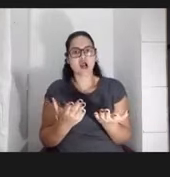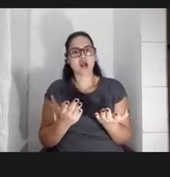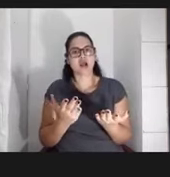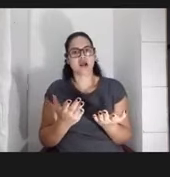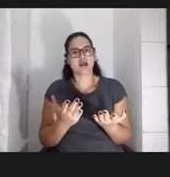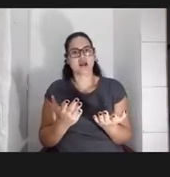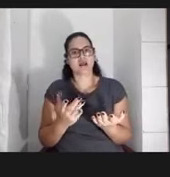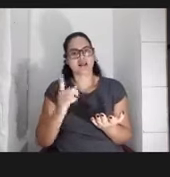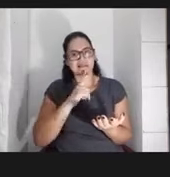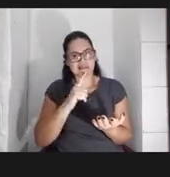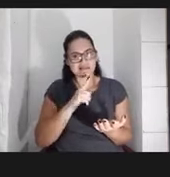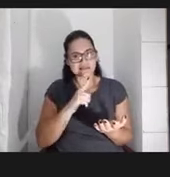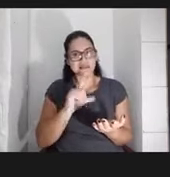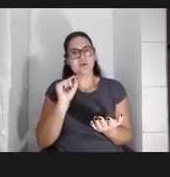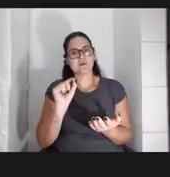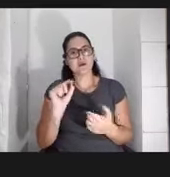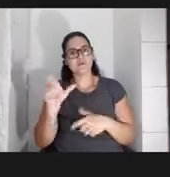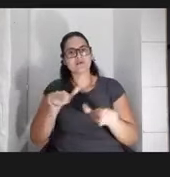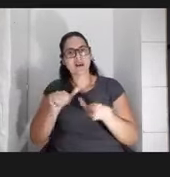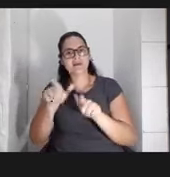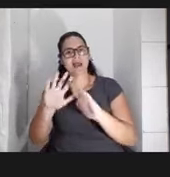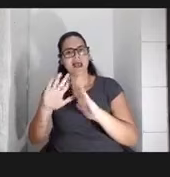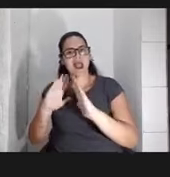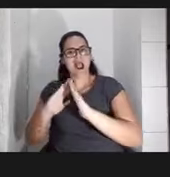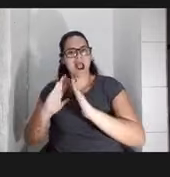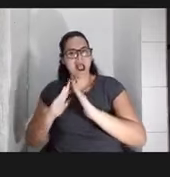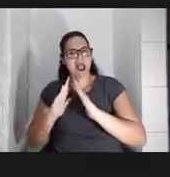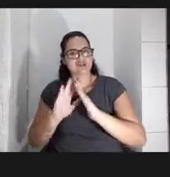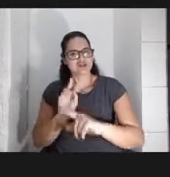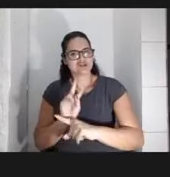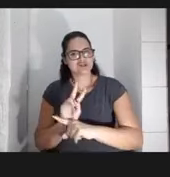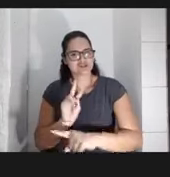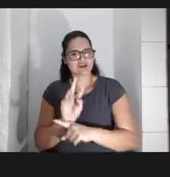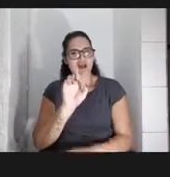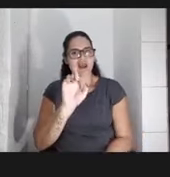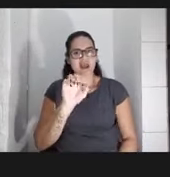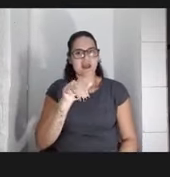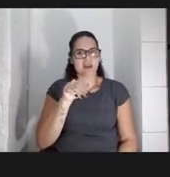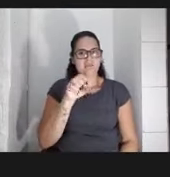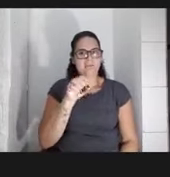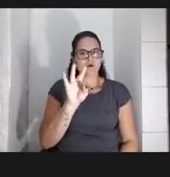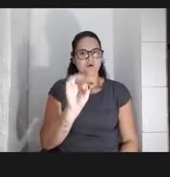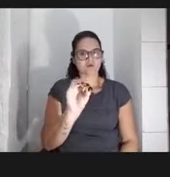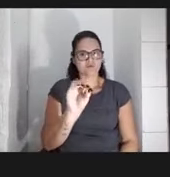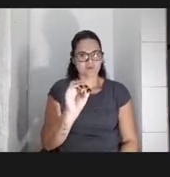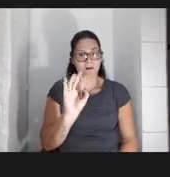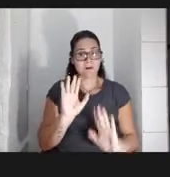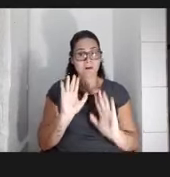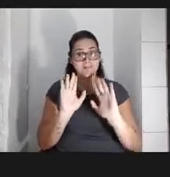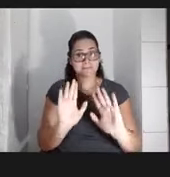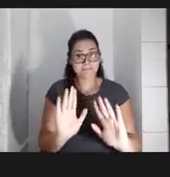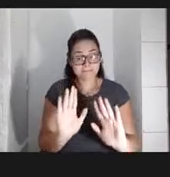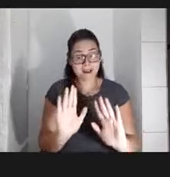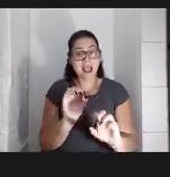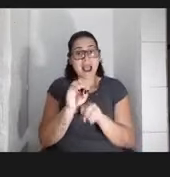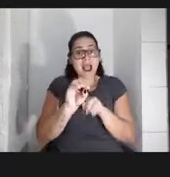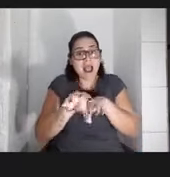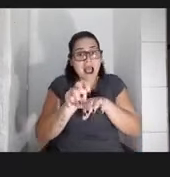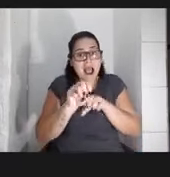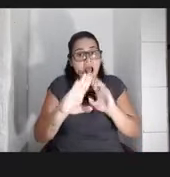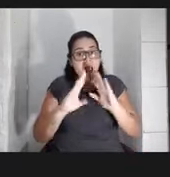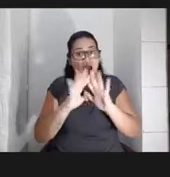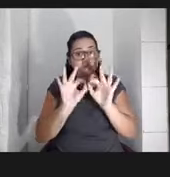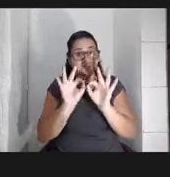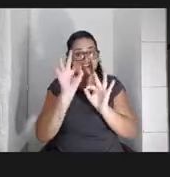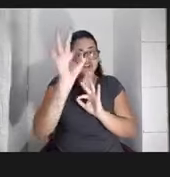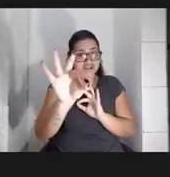tem o trabalho remoto e tal. Mas a estrutura, inclusive, para as aulas remotas, né, as aulas a distância, que é bem diferente